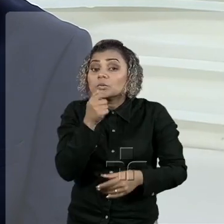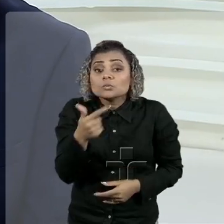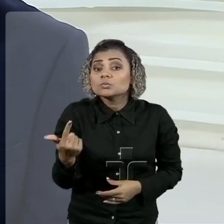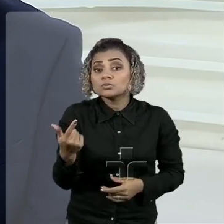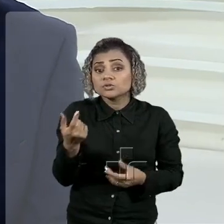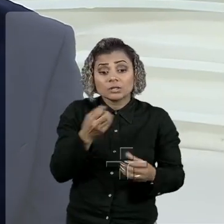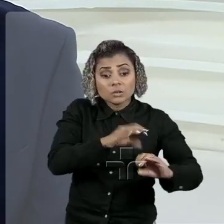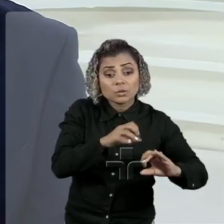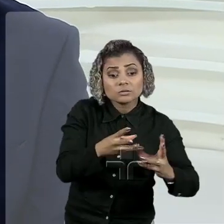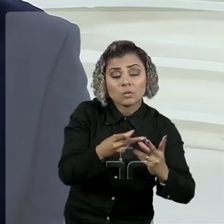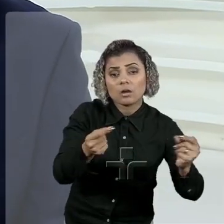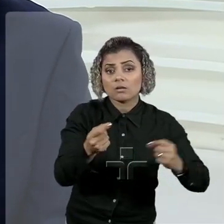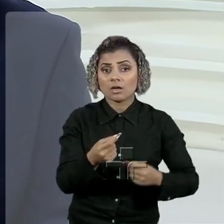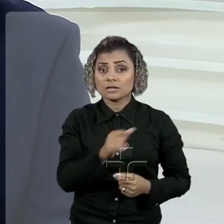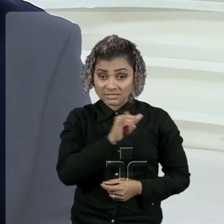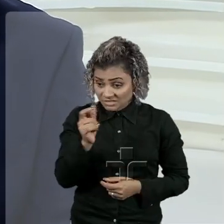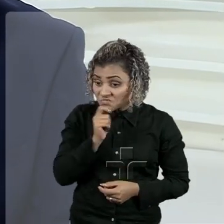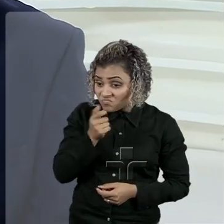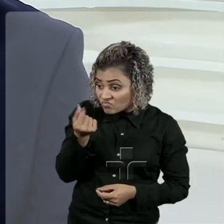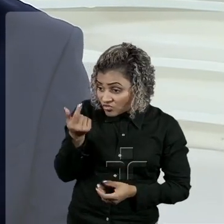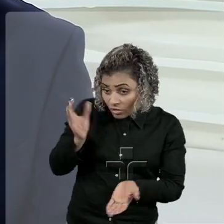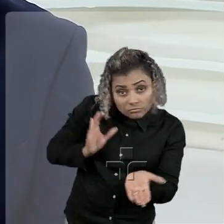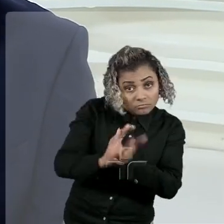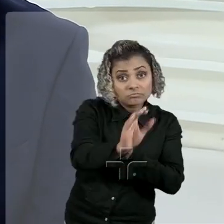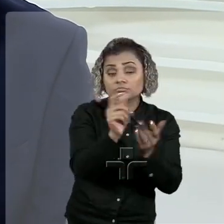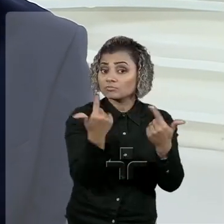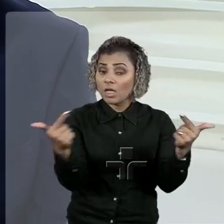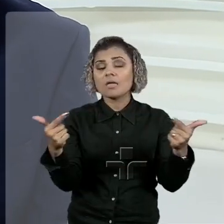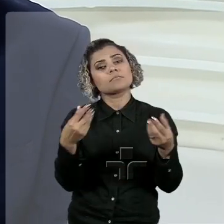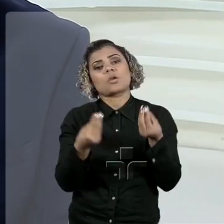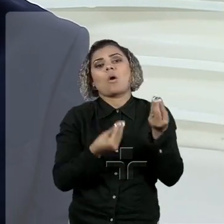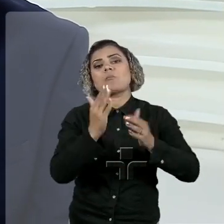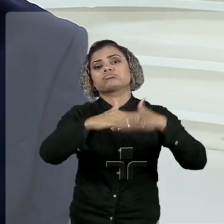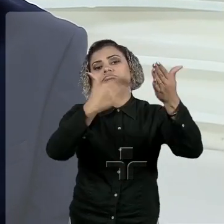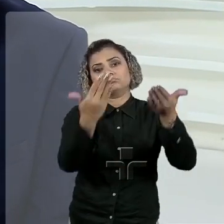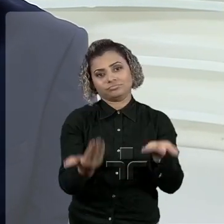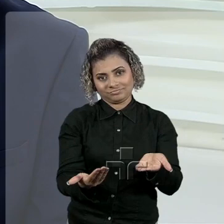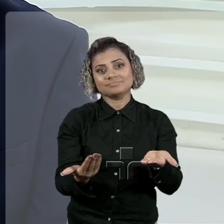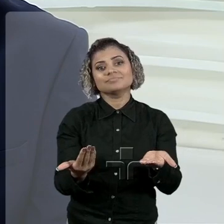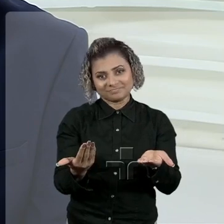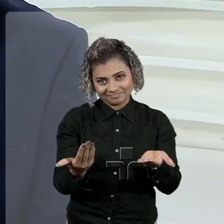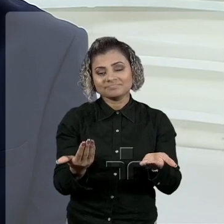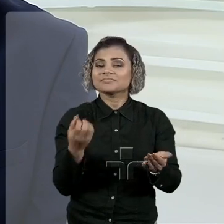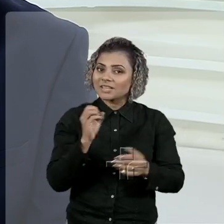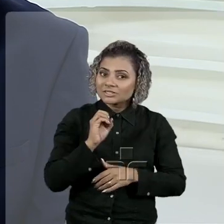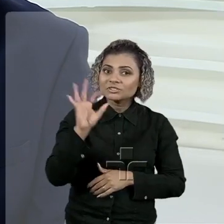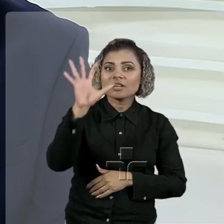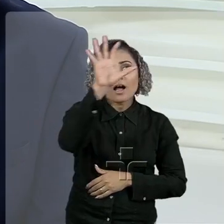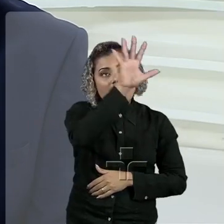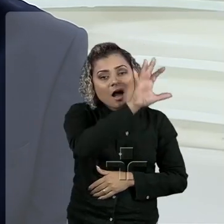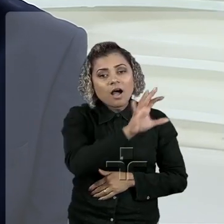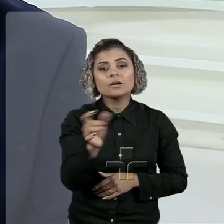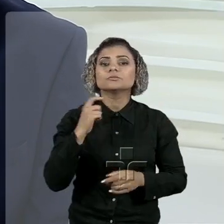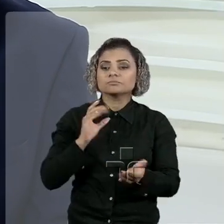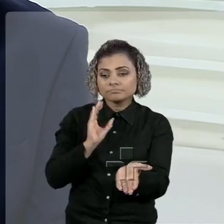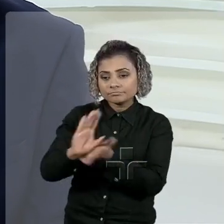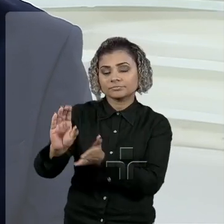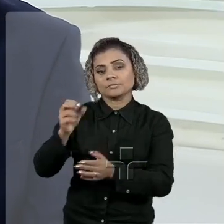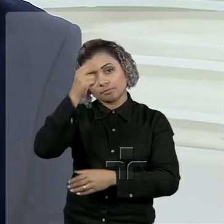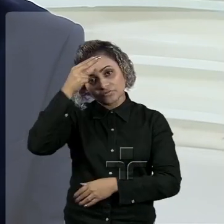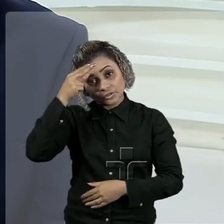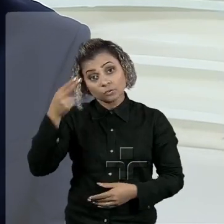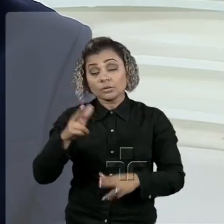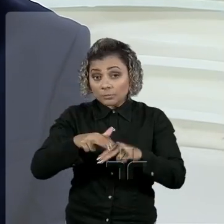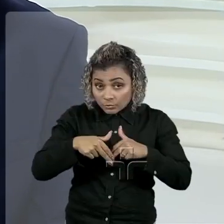de ter educação se não recebessem, por exemplo, esse recurso que vai do Estado, que arrecada, que vai para os municípios.